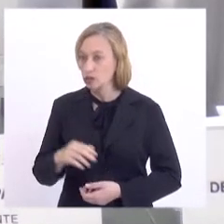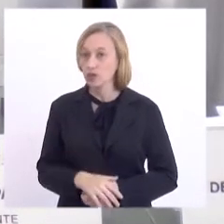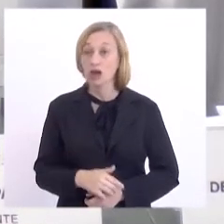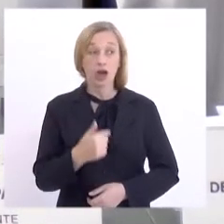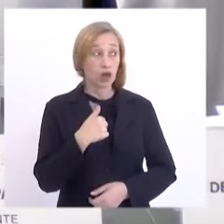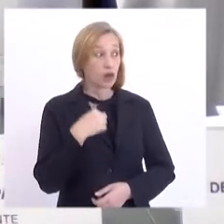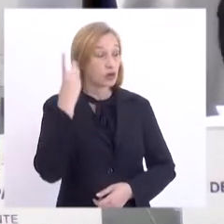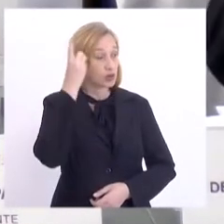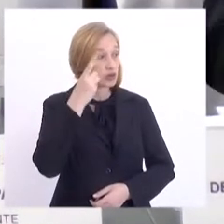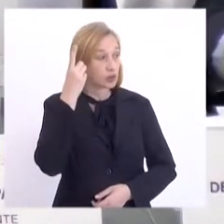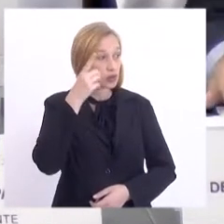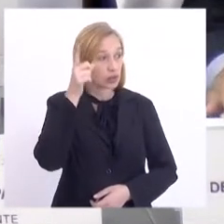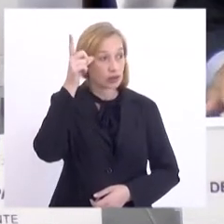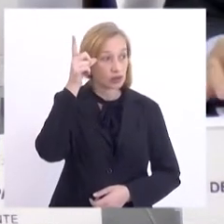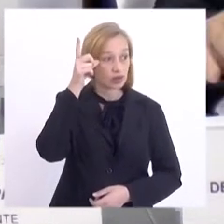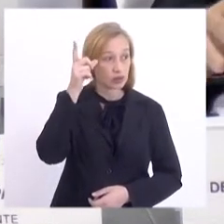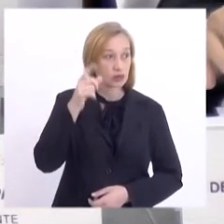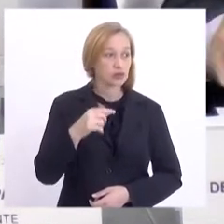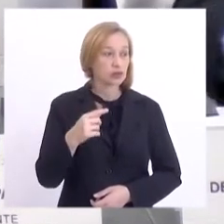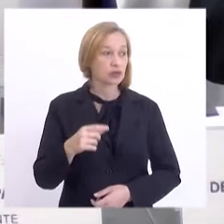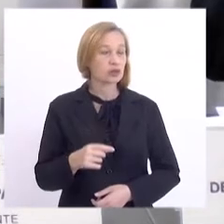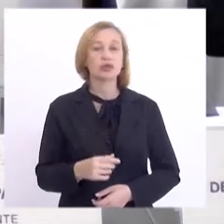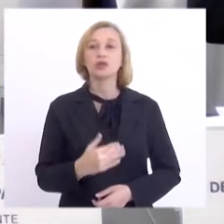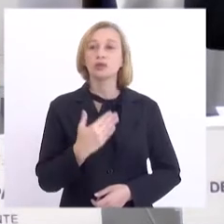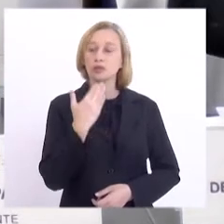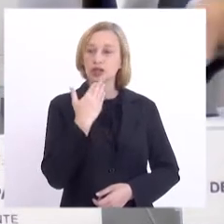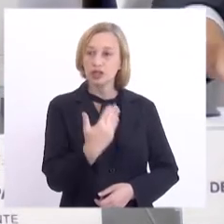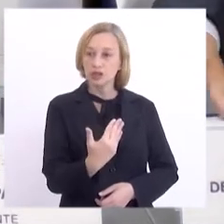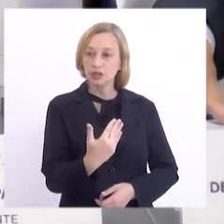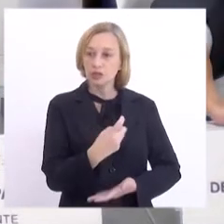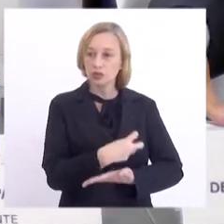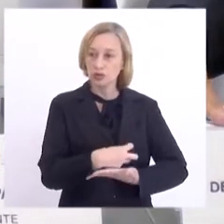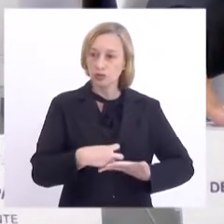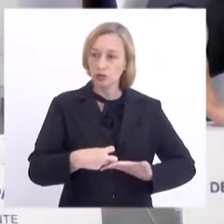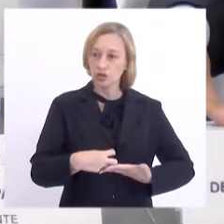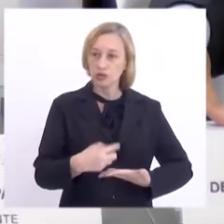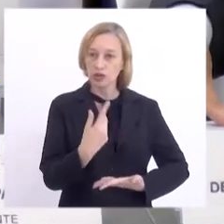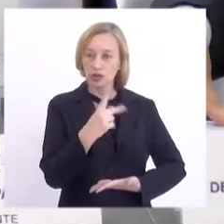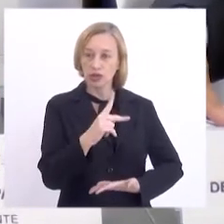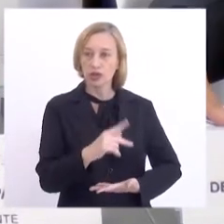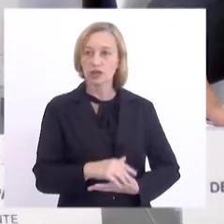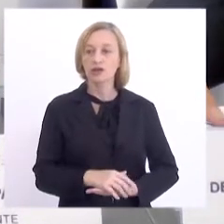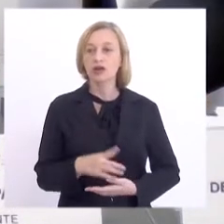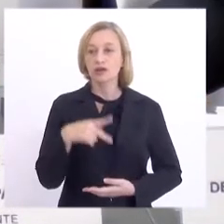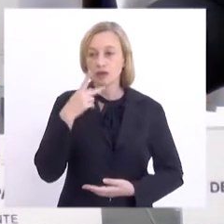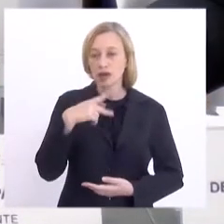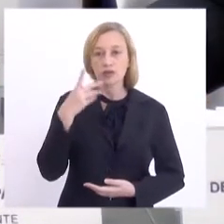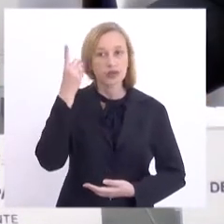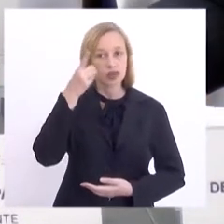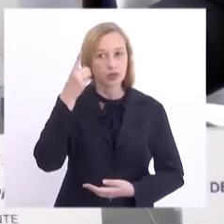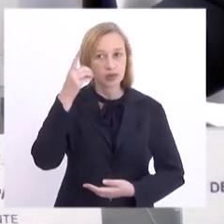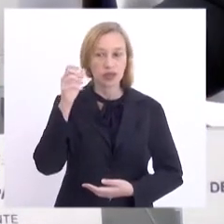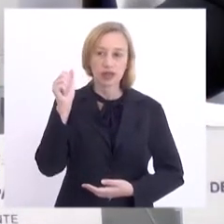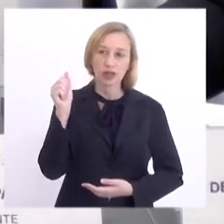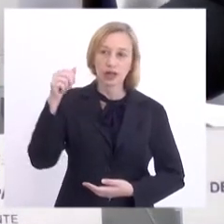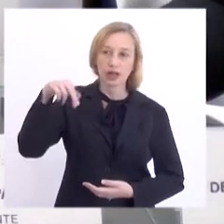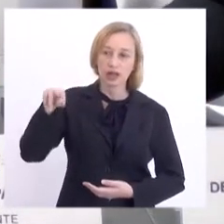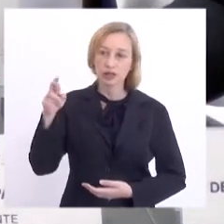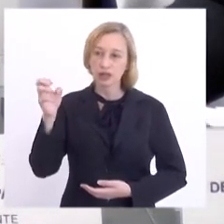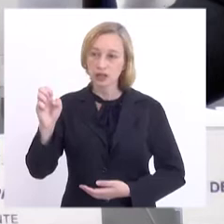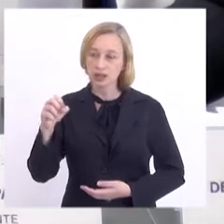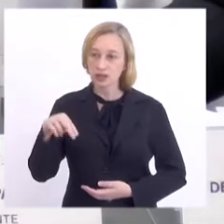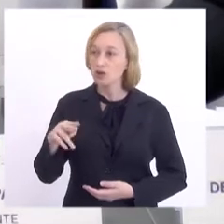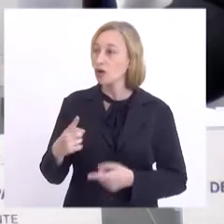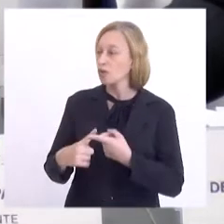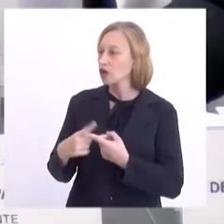eu e a deputada Lucinha fomos autores do pedido de impeachment falei com deputado Andersson ele é um estudioso do